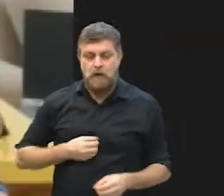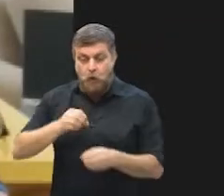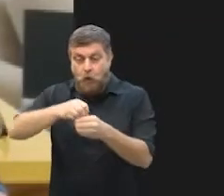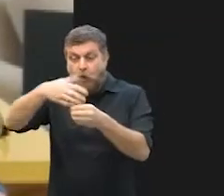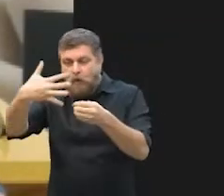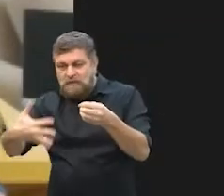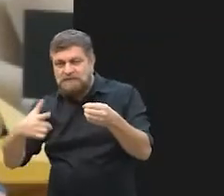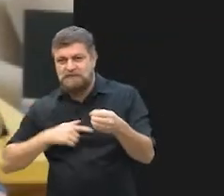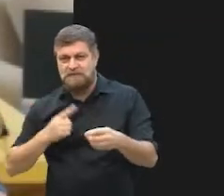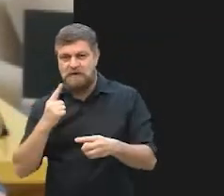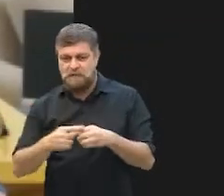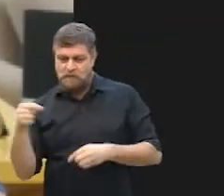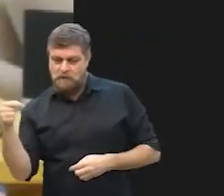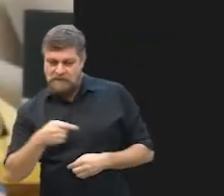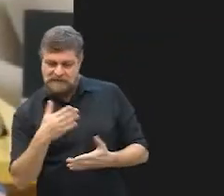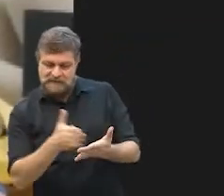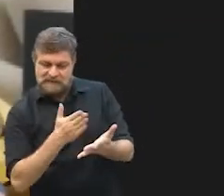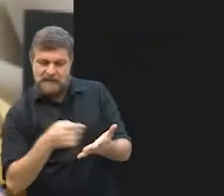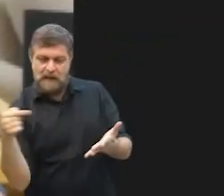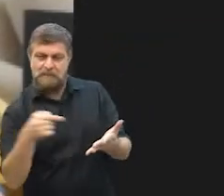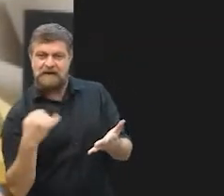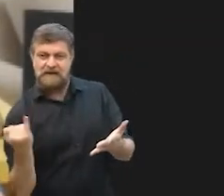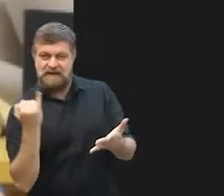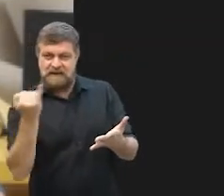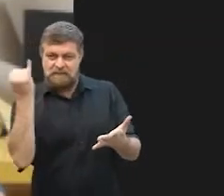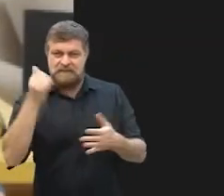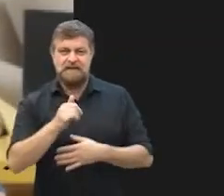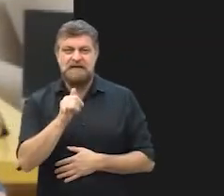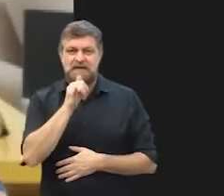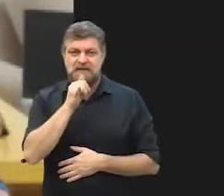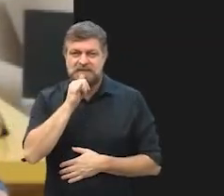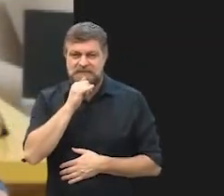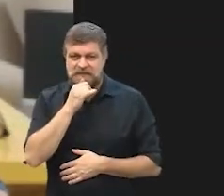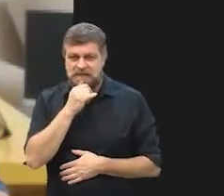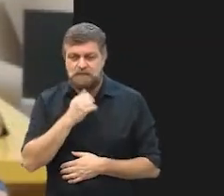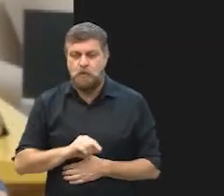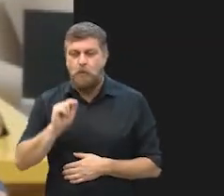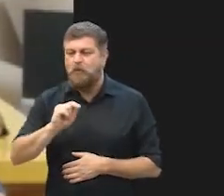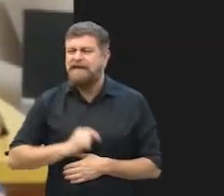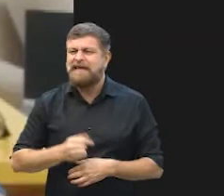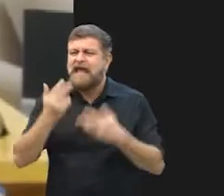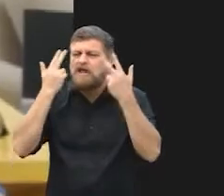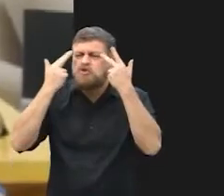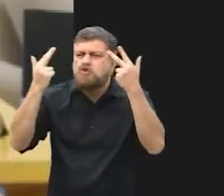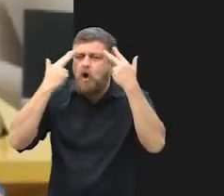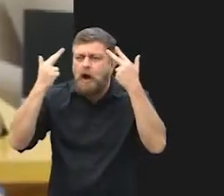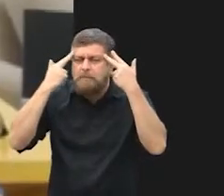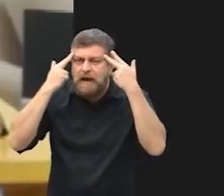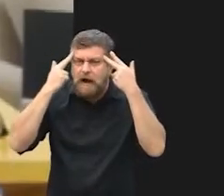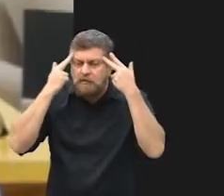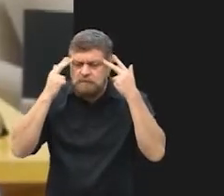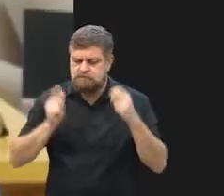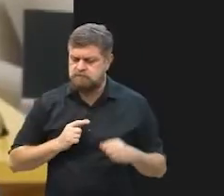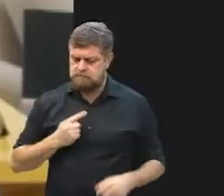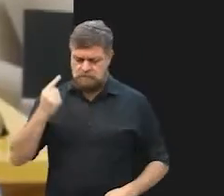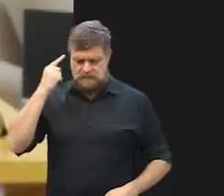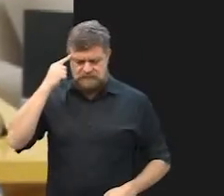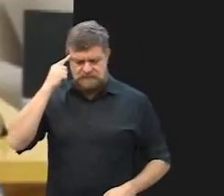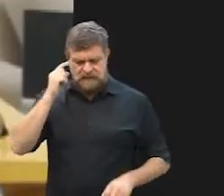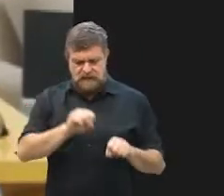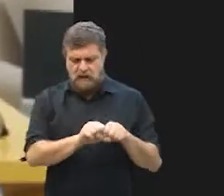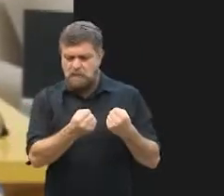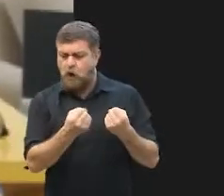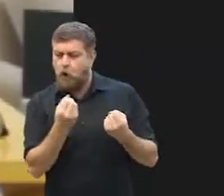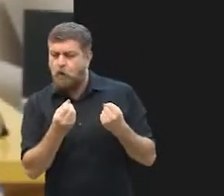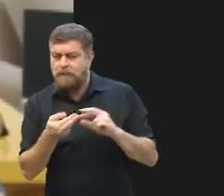tem e por que essa parte é importante. Por exemplo, a quebra da normalidade, né? Como é que esses personagens começam a se envolver,